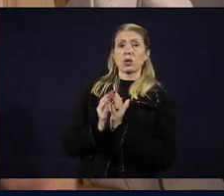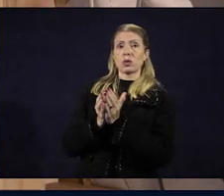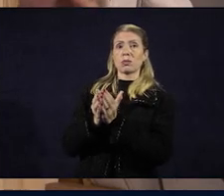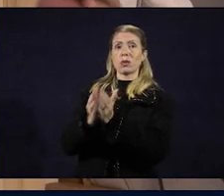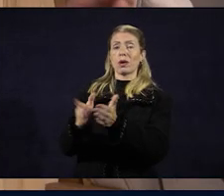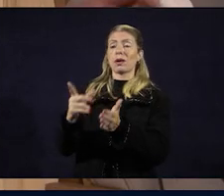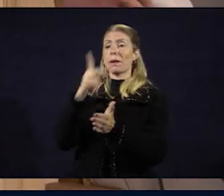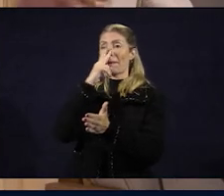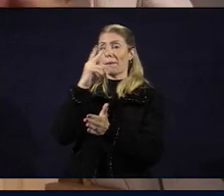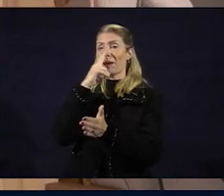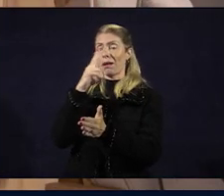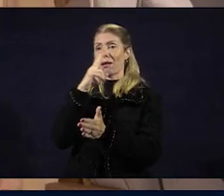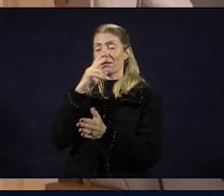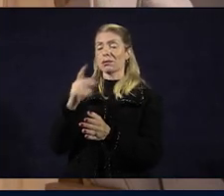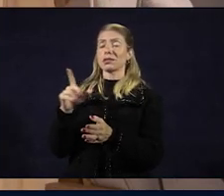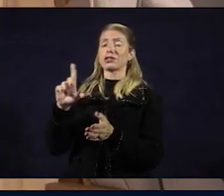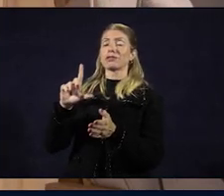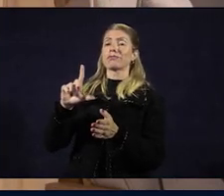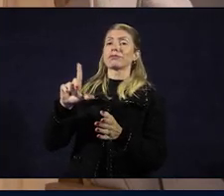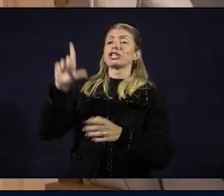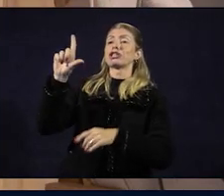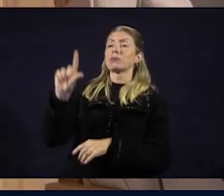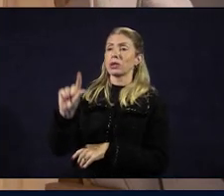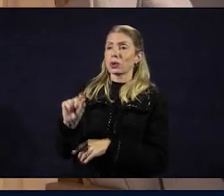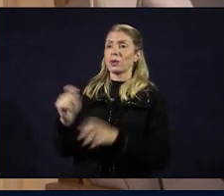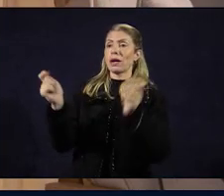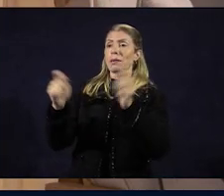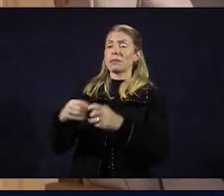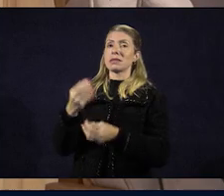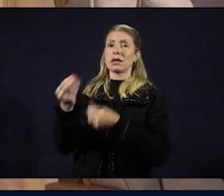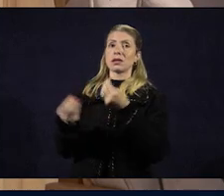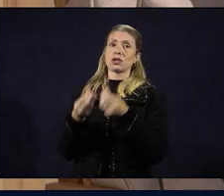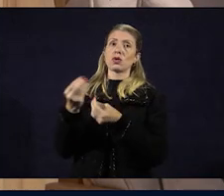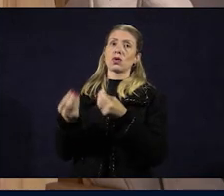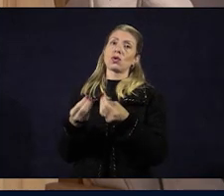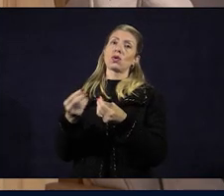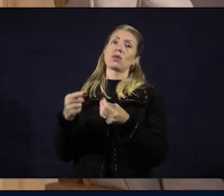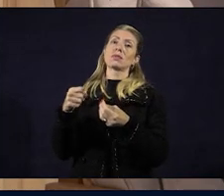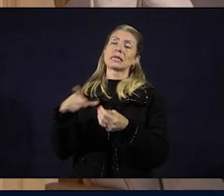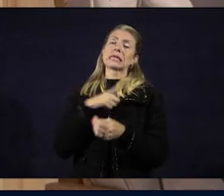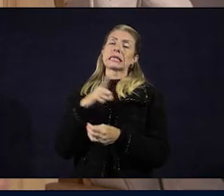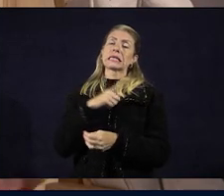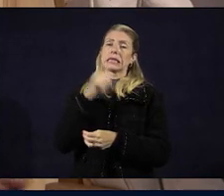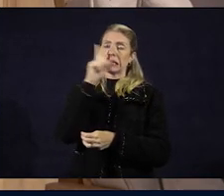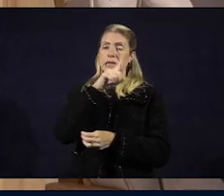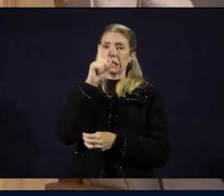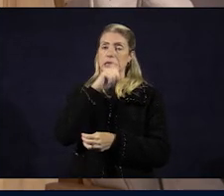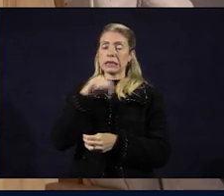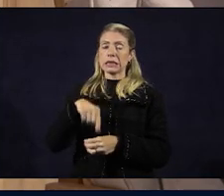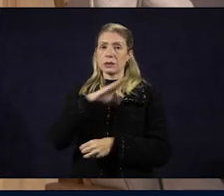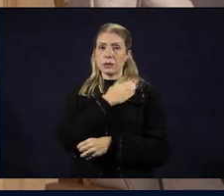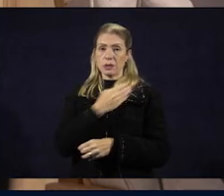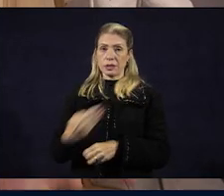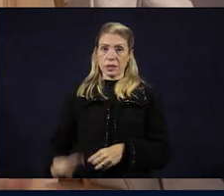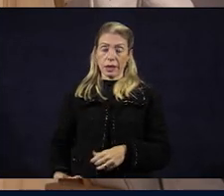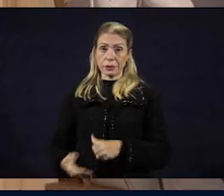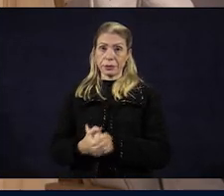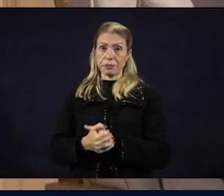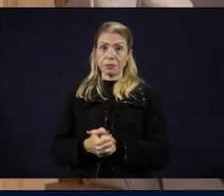tem um gargalo, a velocidade de operação diminui muito, a nossa capacidade acaba colocando uma ineficiência para o Estado. Então, a gente antecipou